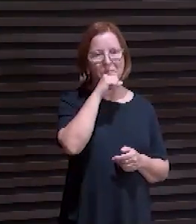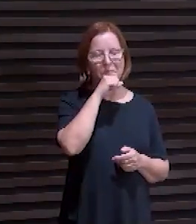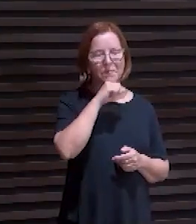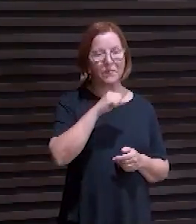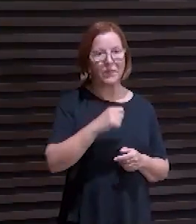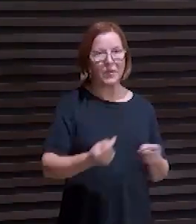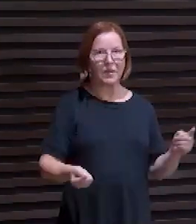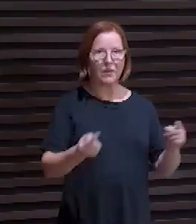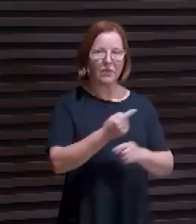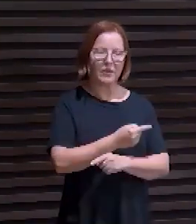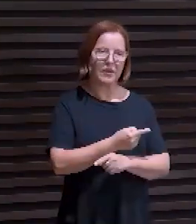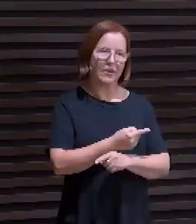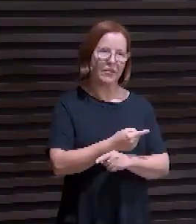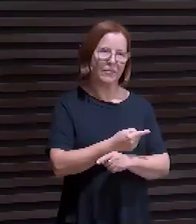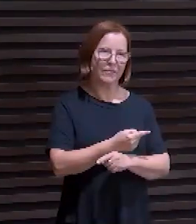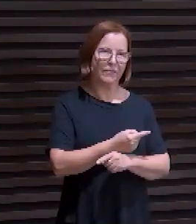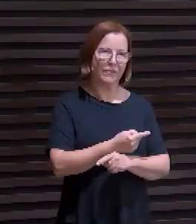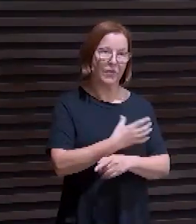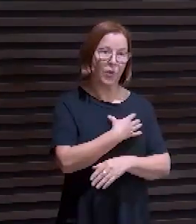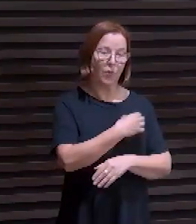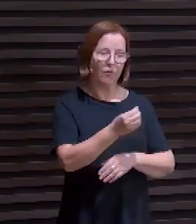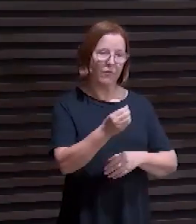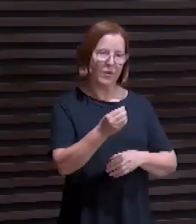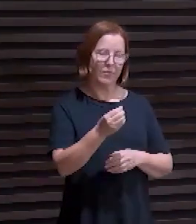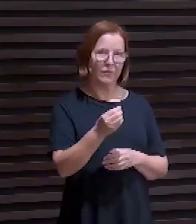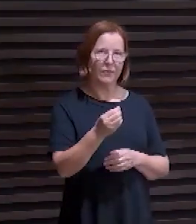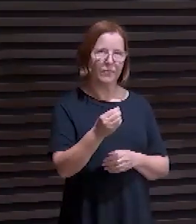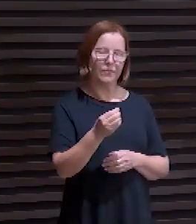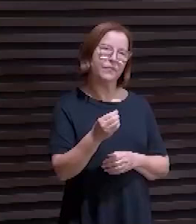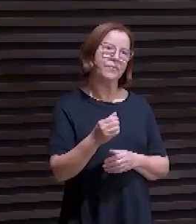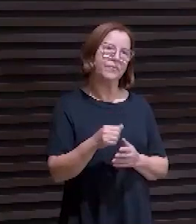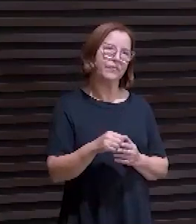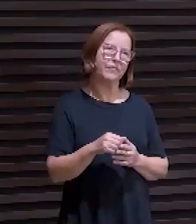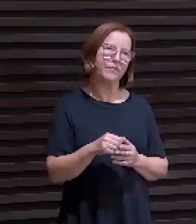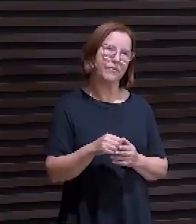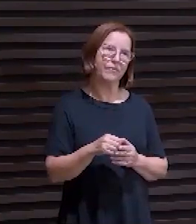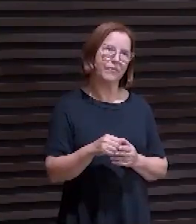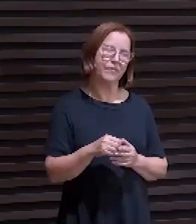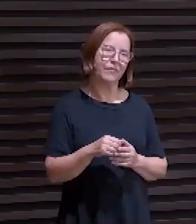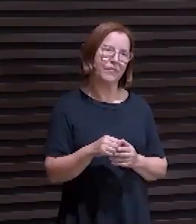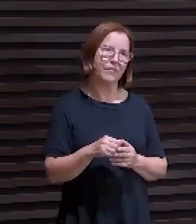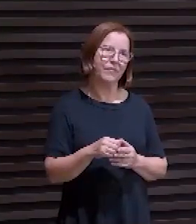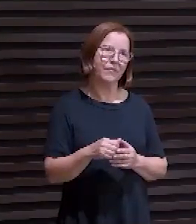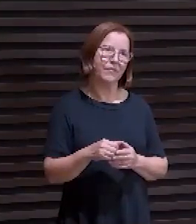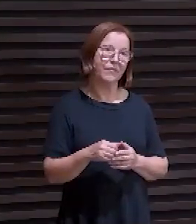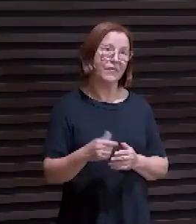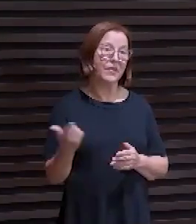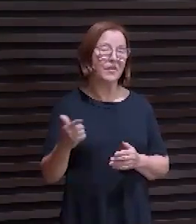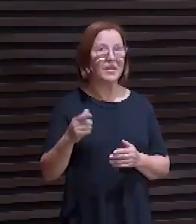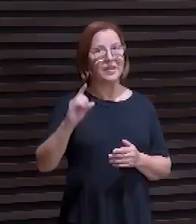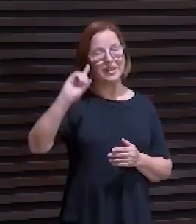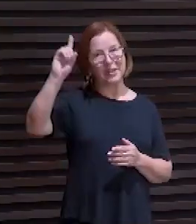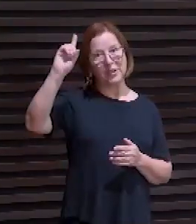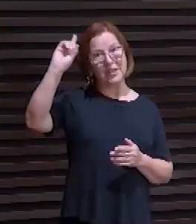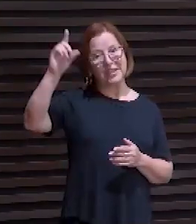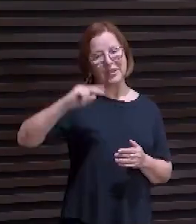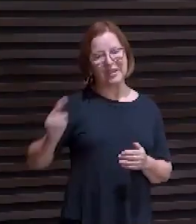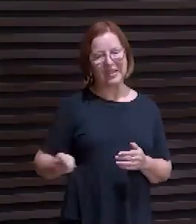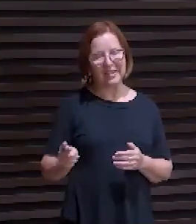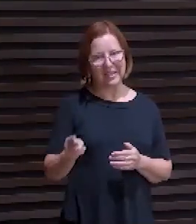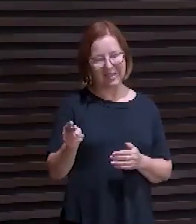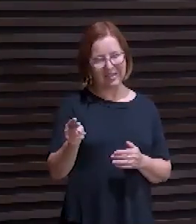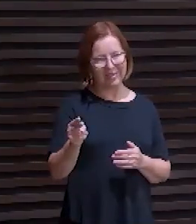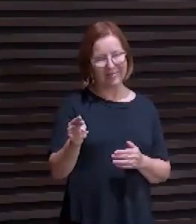contrário, ele é o rebento de Deus. E já que Deus é eterno,